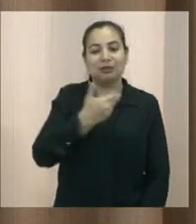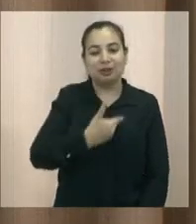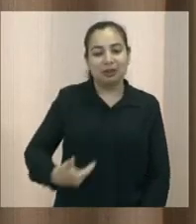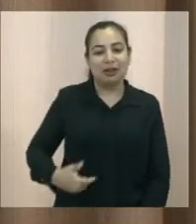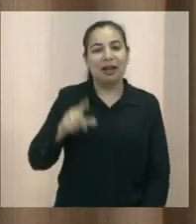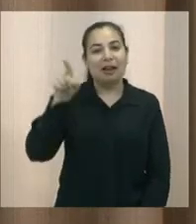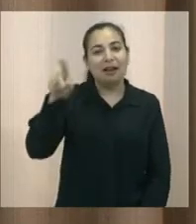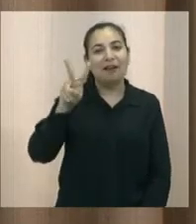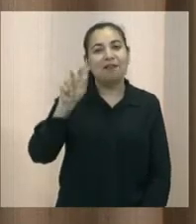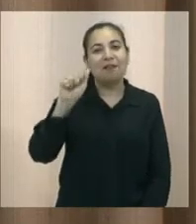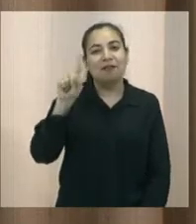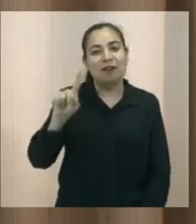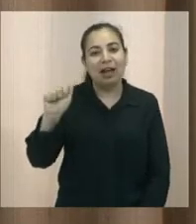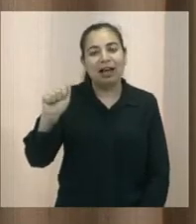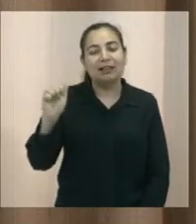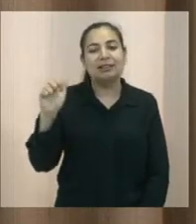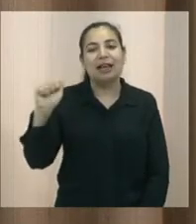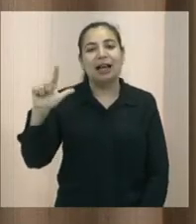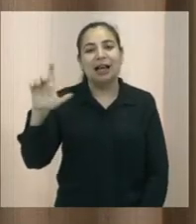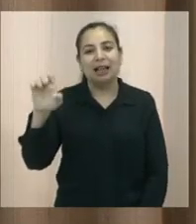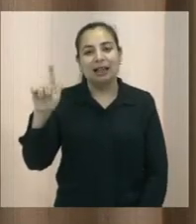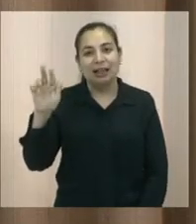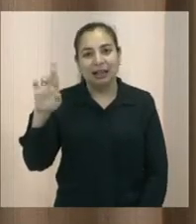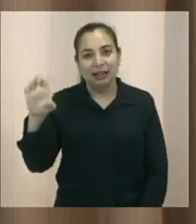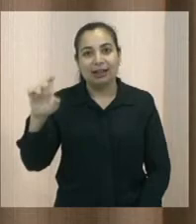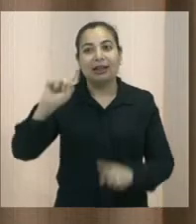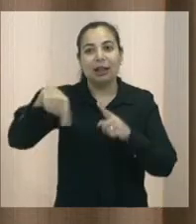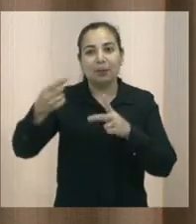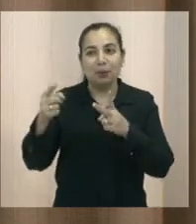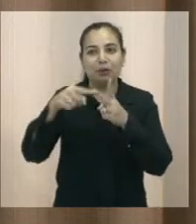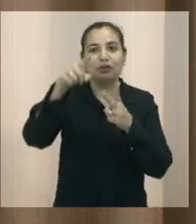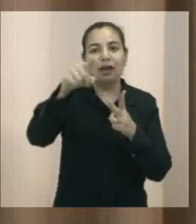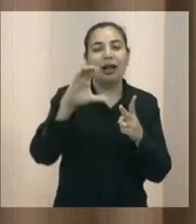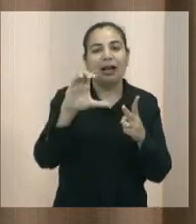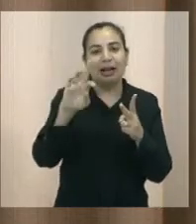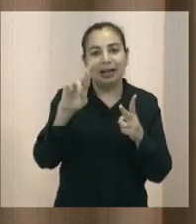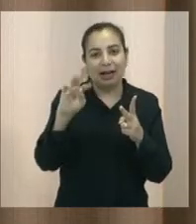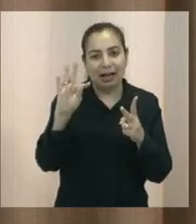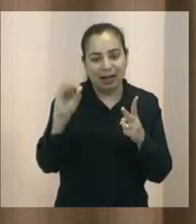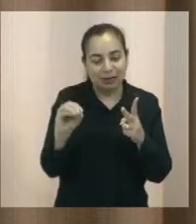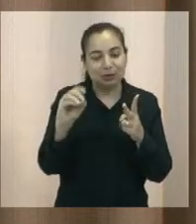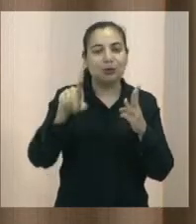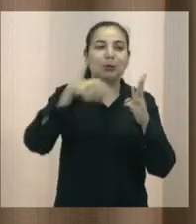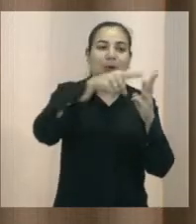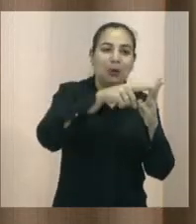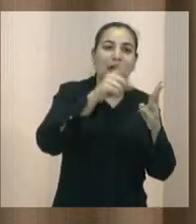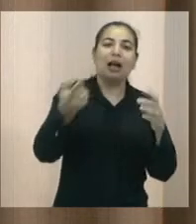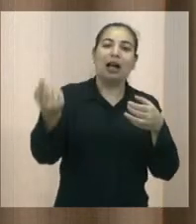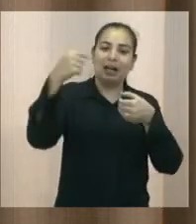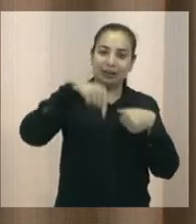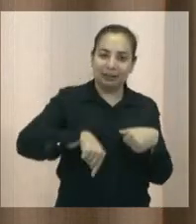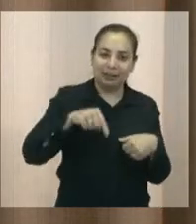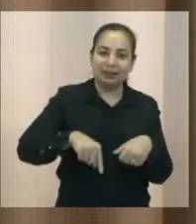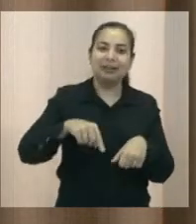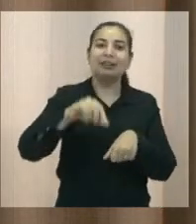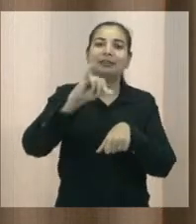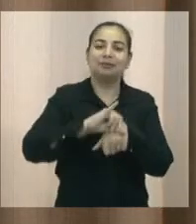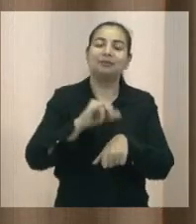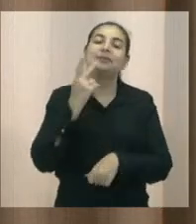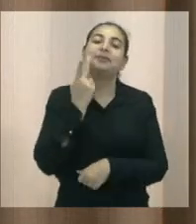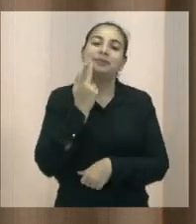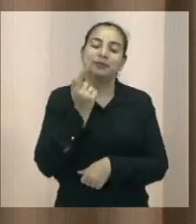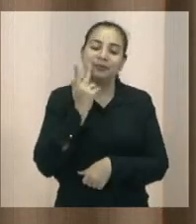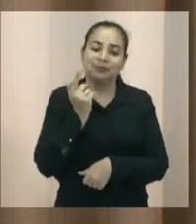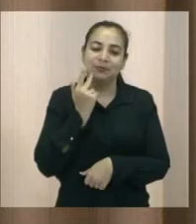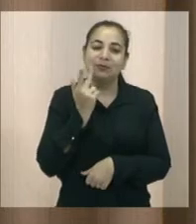Vaza Alegre eu fui para o Crato, do Crato para o Maranguape, e aí então eu vim para a capital, atuando no Juizado de Violência Doméstica, depois do Núcleo de Enfrentamento à Violência